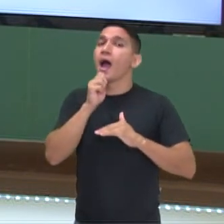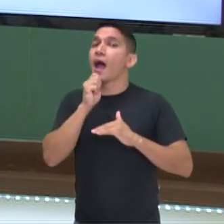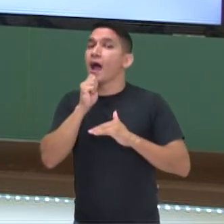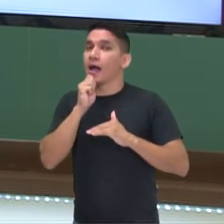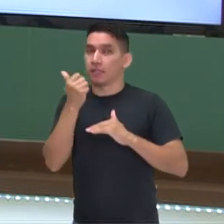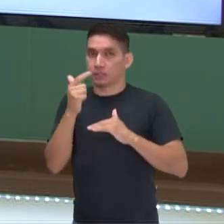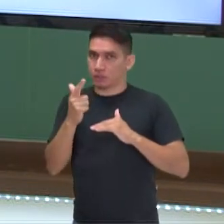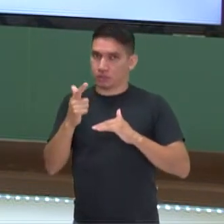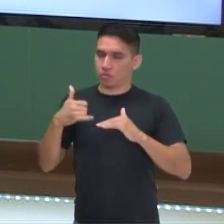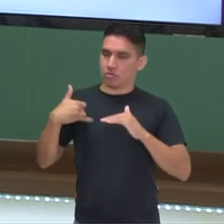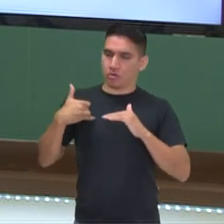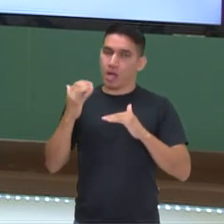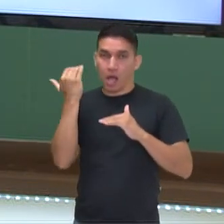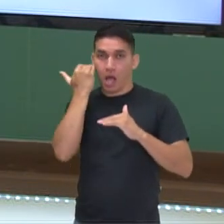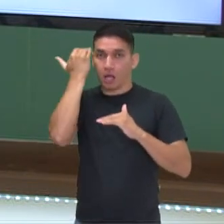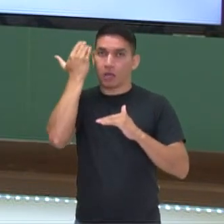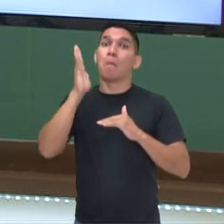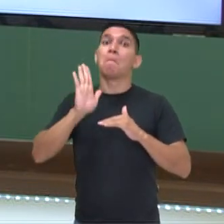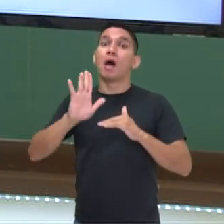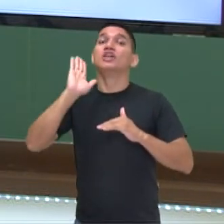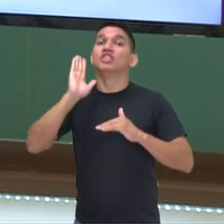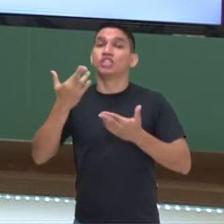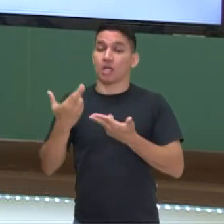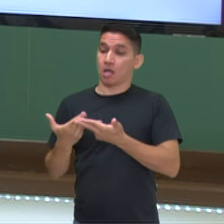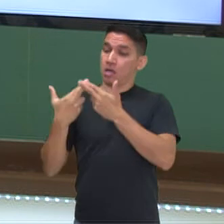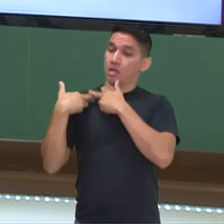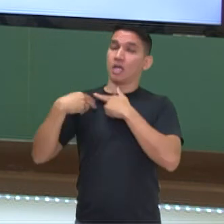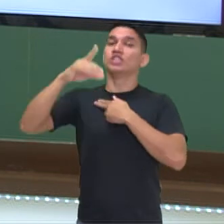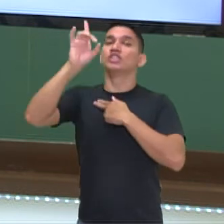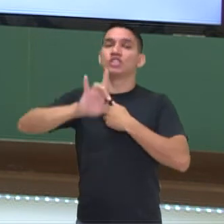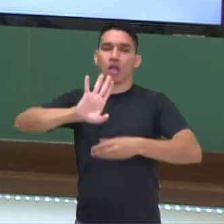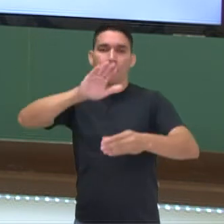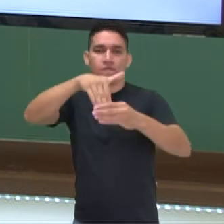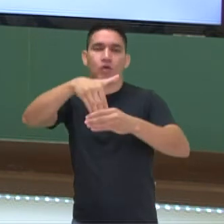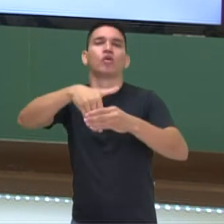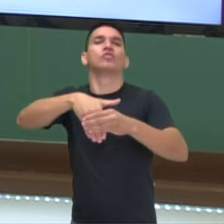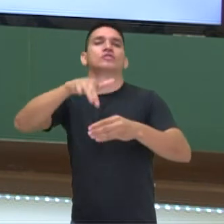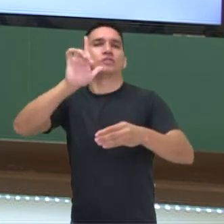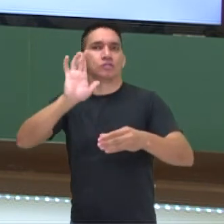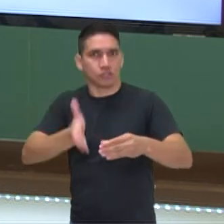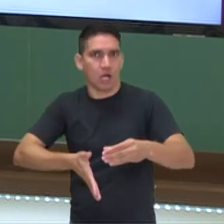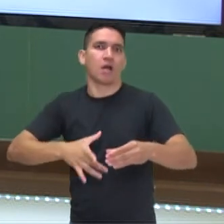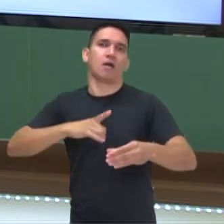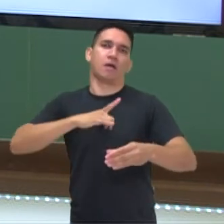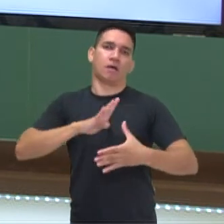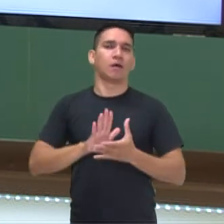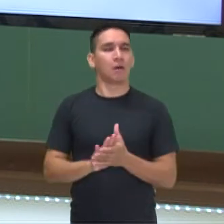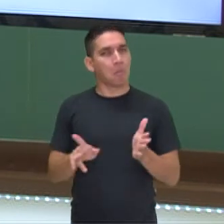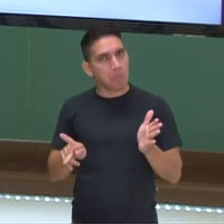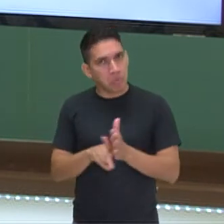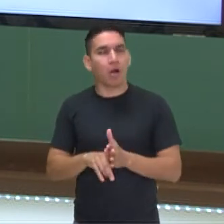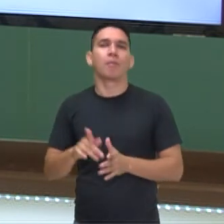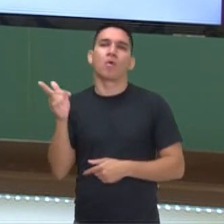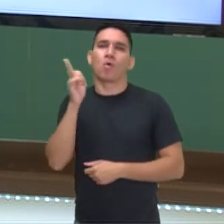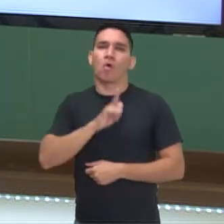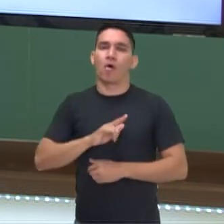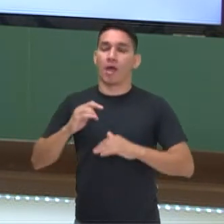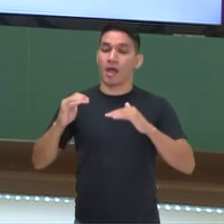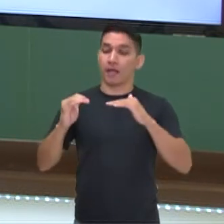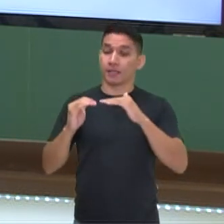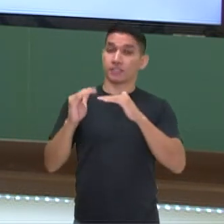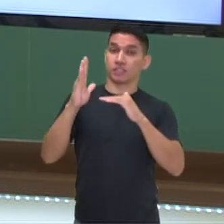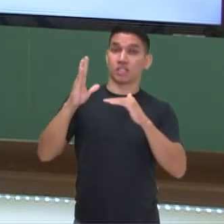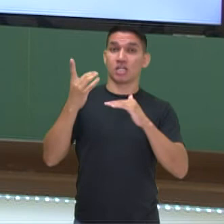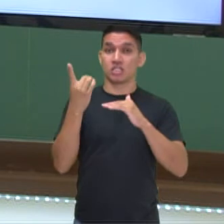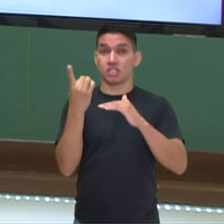ainda maiores de idade, mas a gente tem o direito de votar, essa responsabilidade civil. A partir dos 18 anos, nós